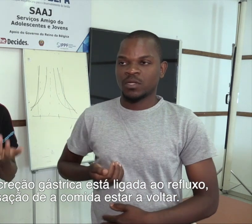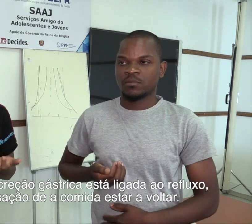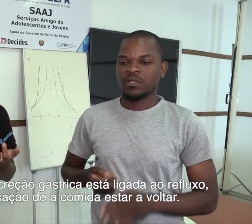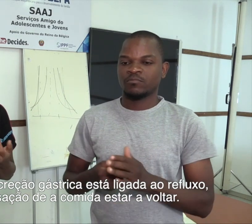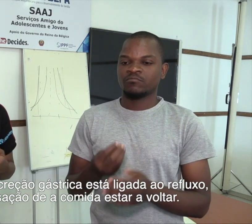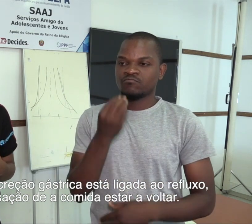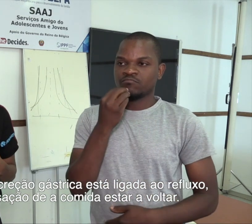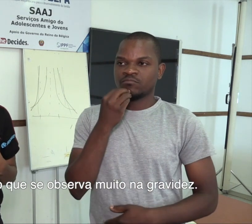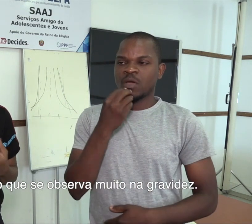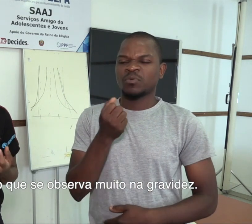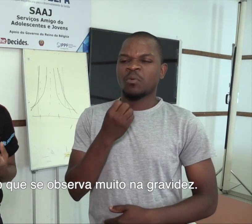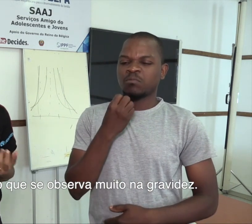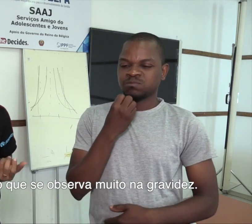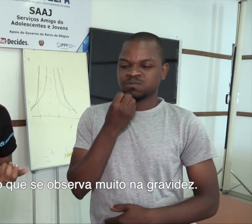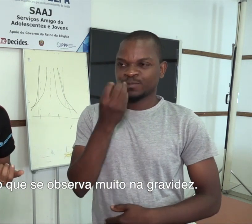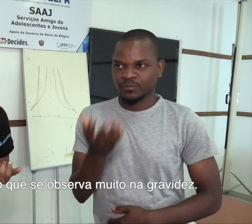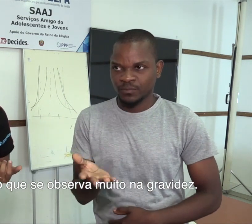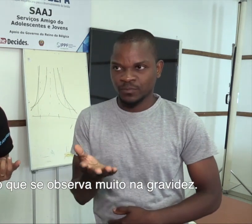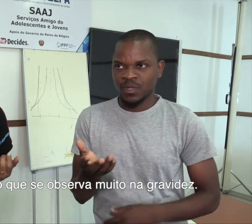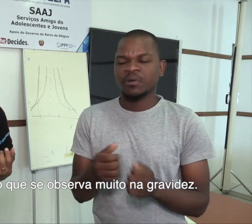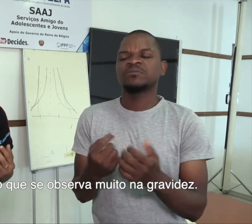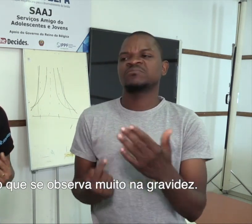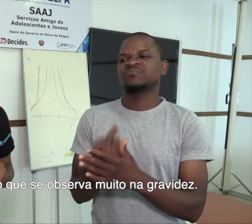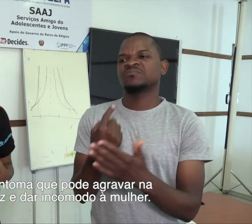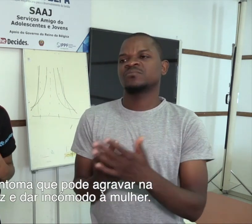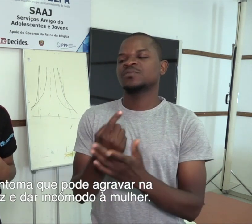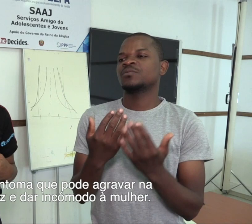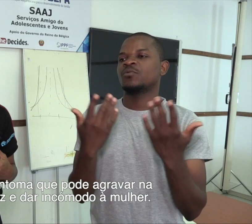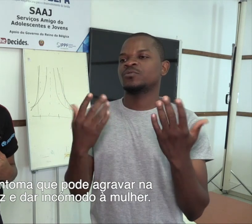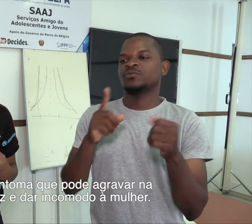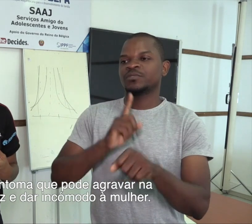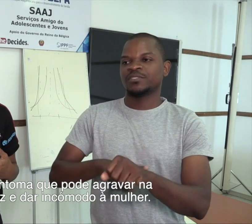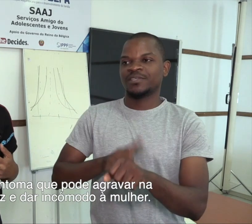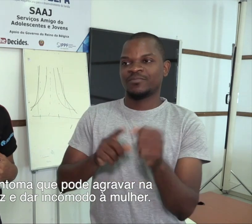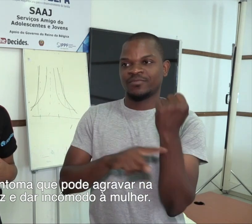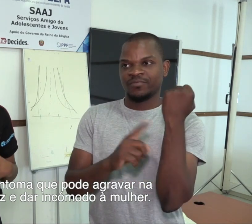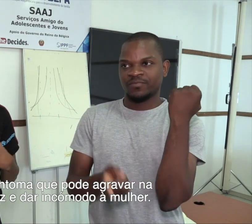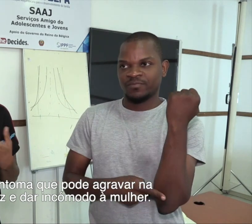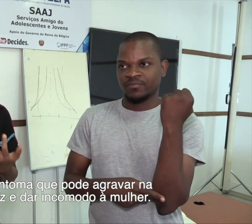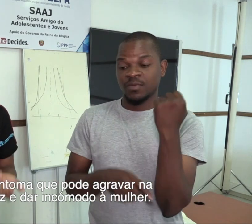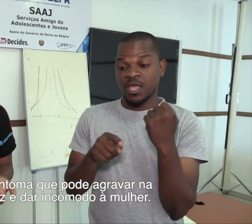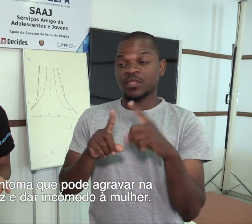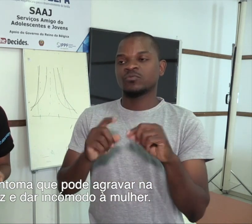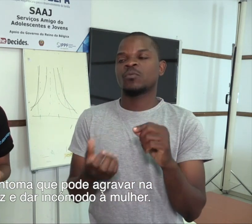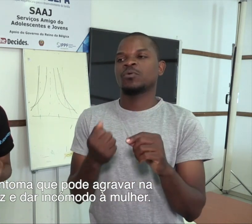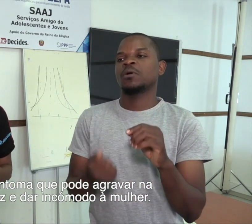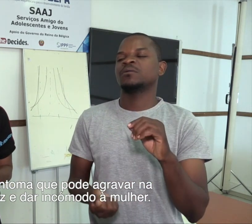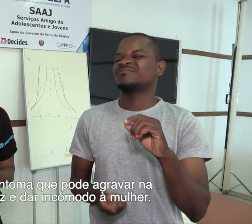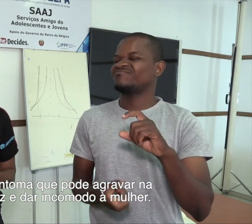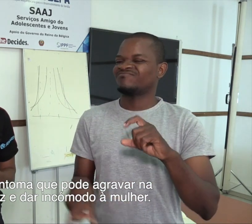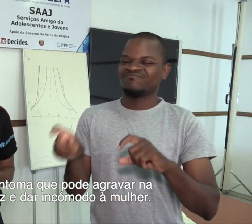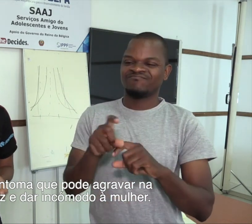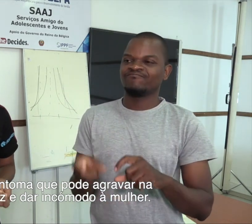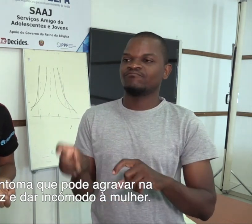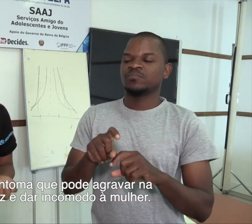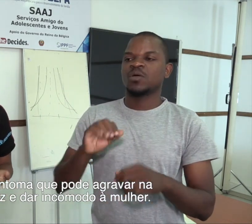a voltar. Isto é um efeito que se observa muito na gravidez, então isto é um sintoma que pode agravar na gravidez e dar o